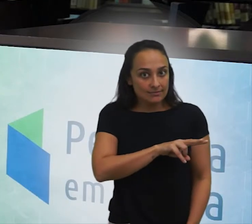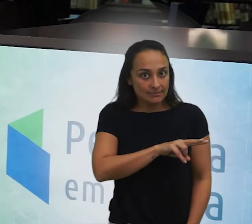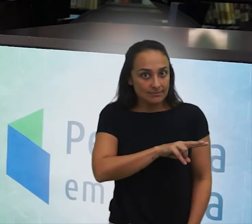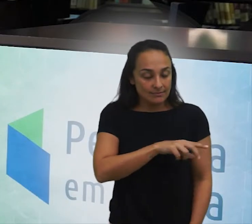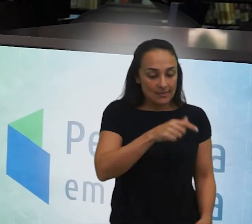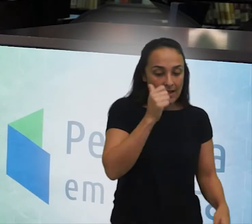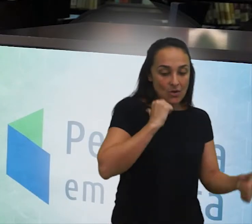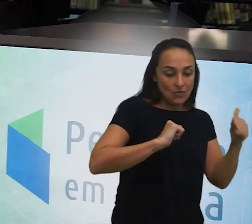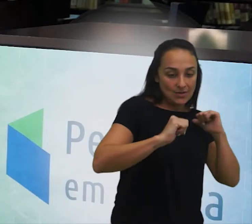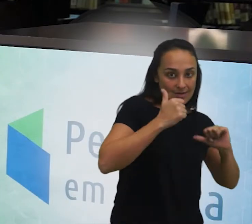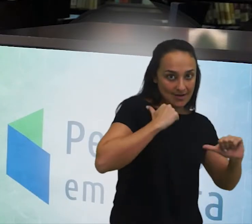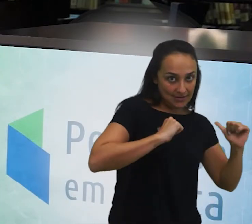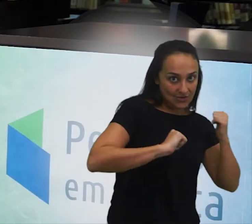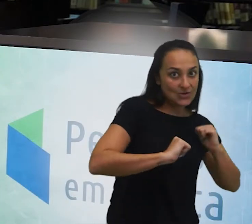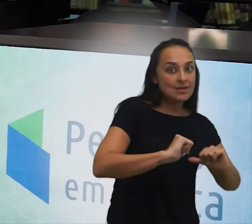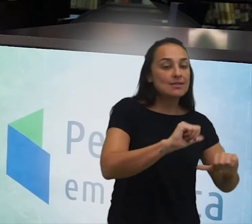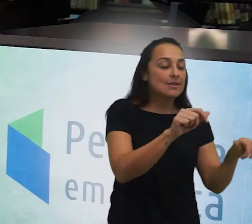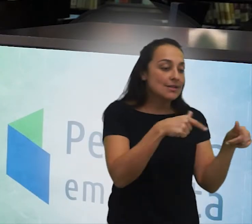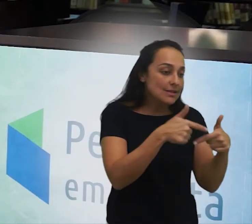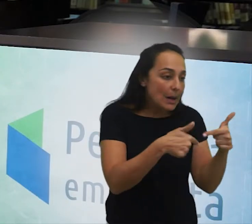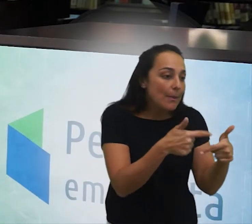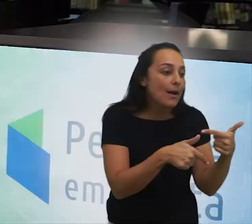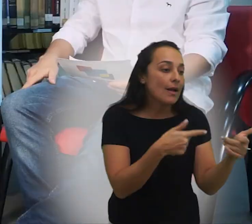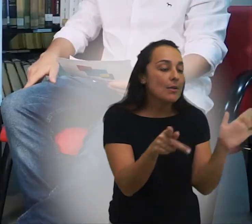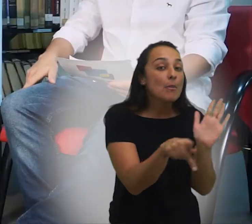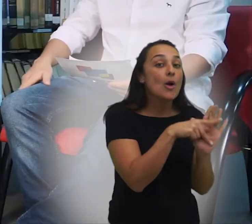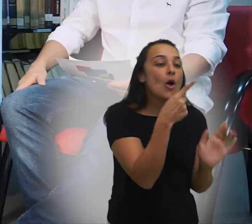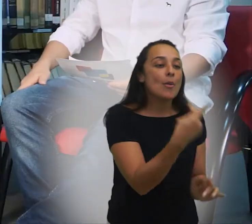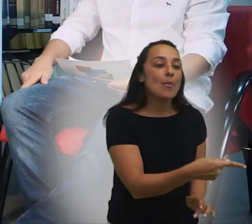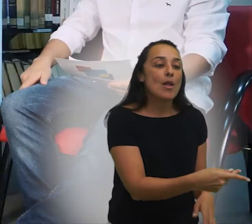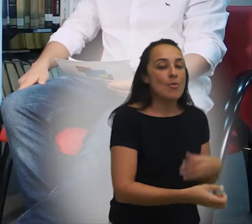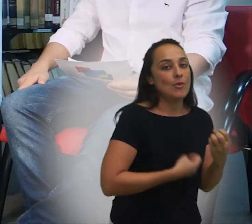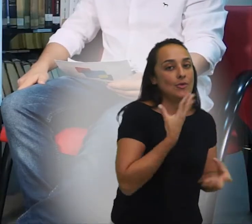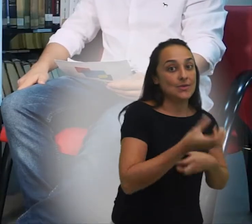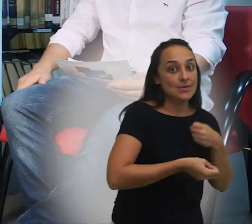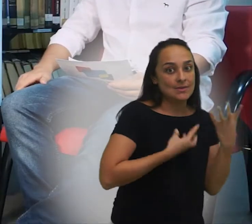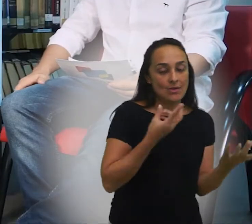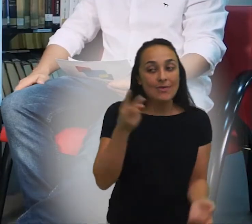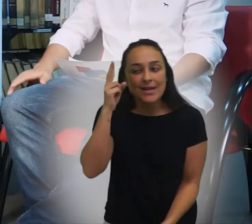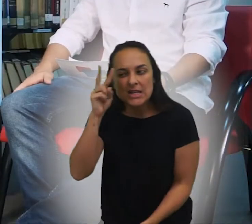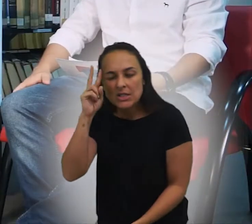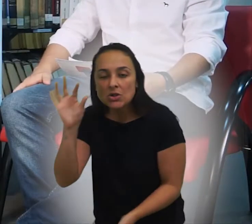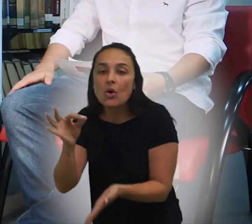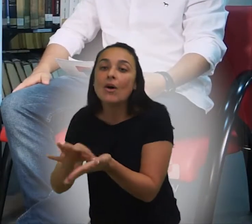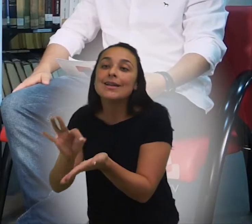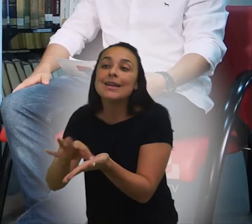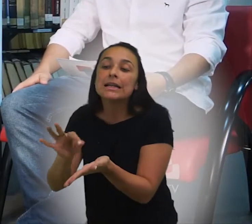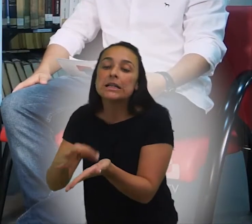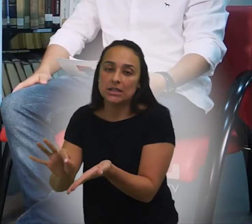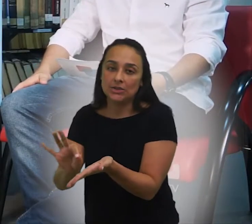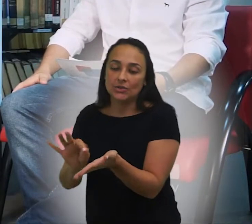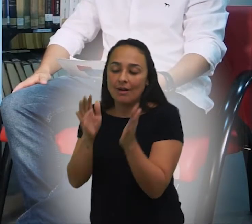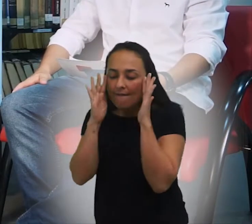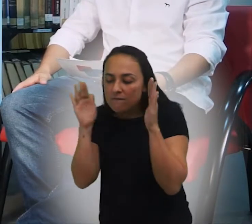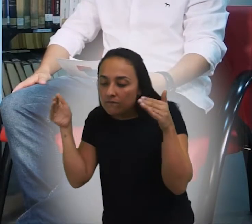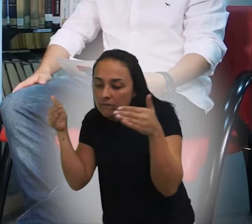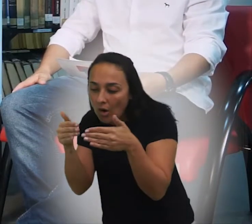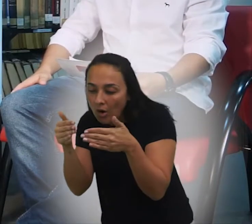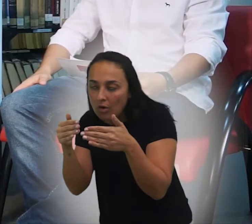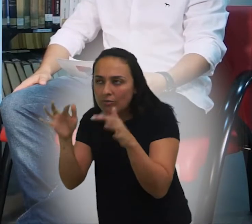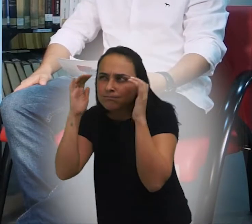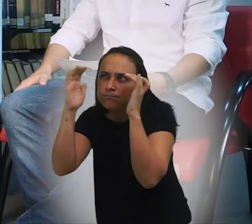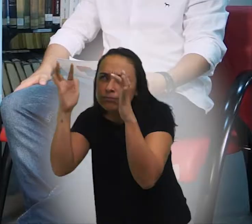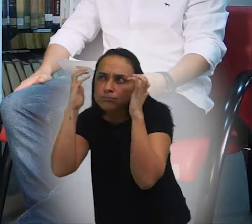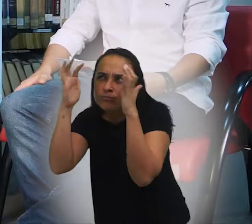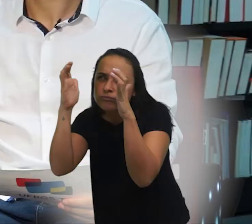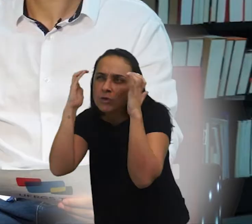e história, teoria e crítica, que é então mais voltada para a reflexão sobre arte. No campo da reflexão sobre